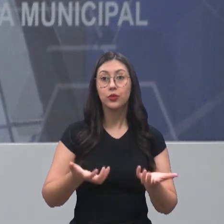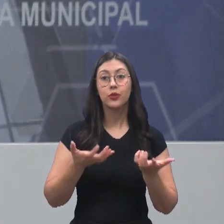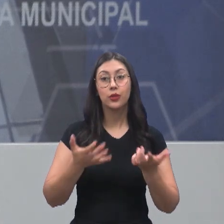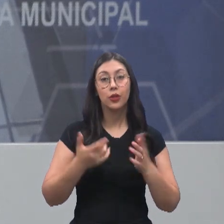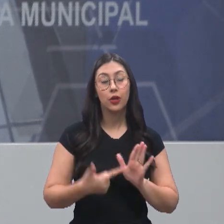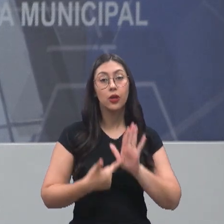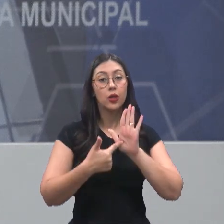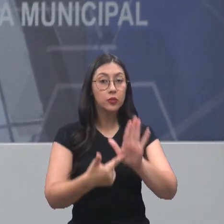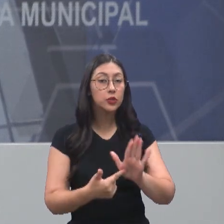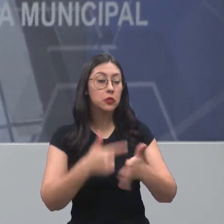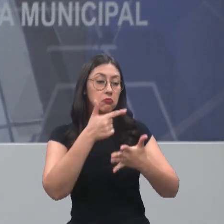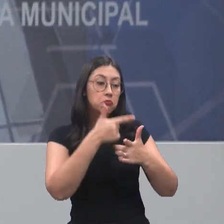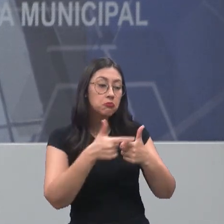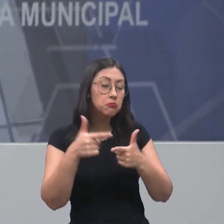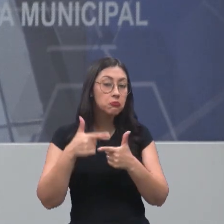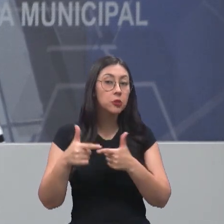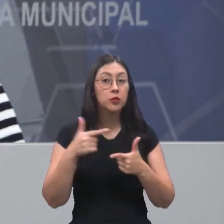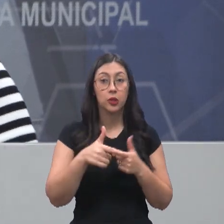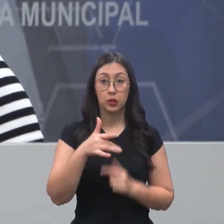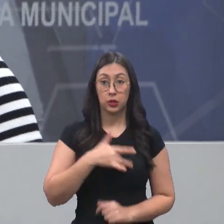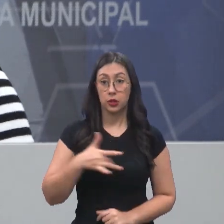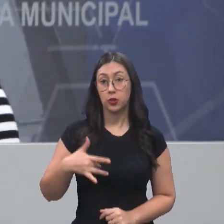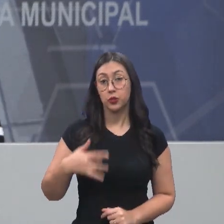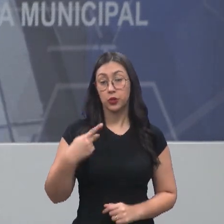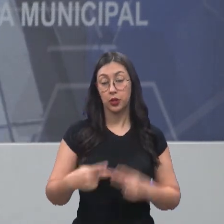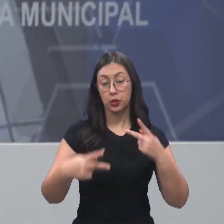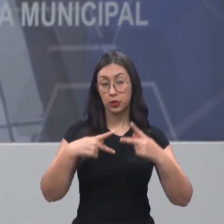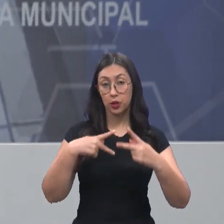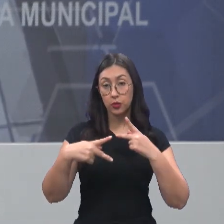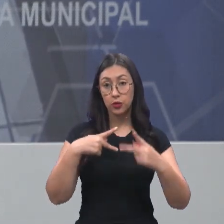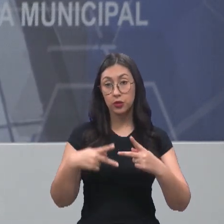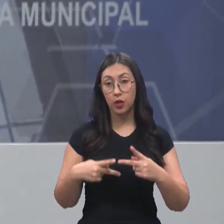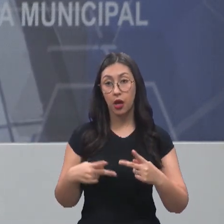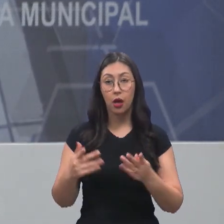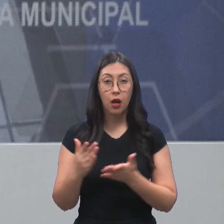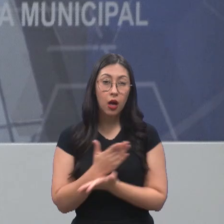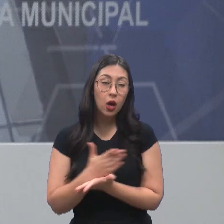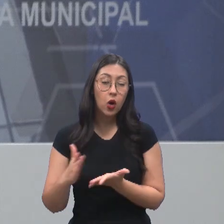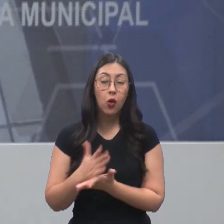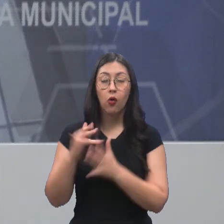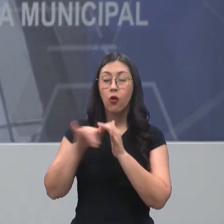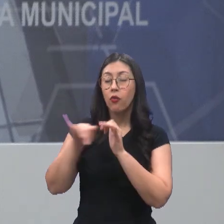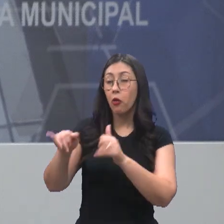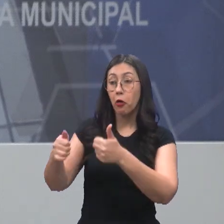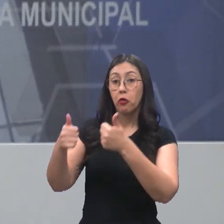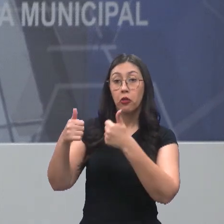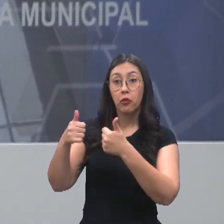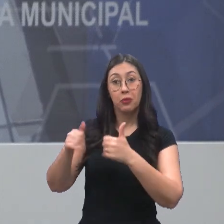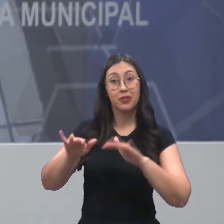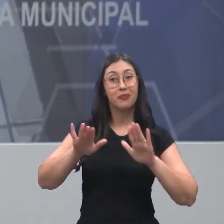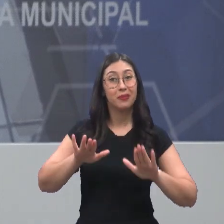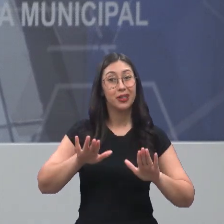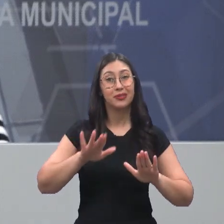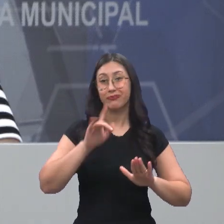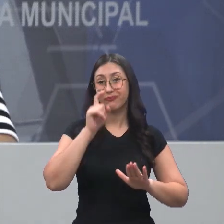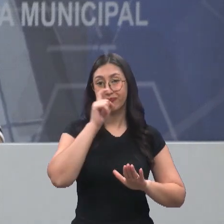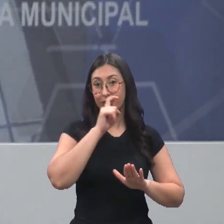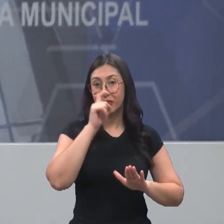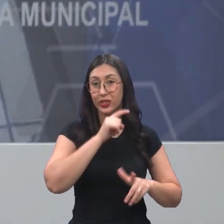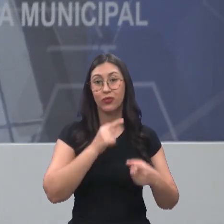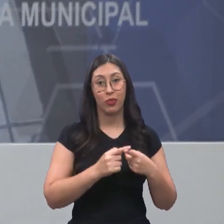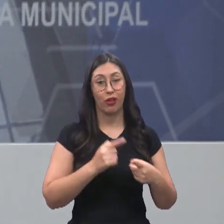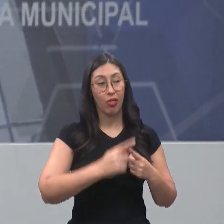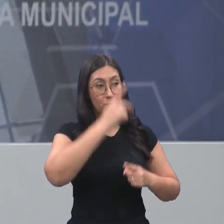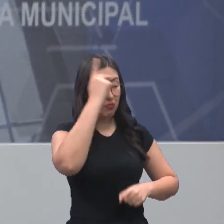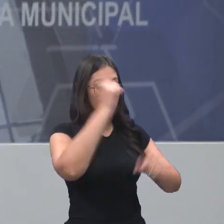questões da saúde aqui de São José. Né? Algumas pessoas falam que está bem, mas não é isso que a gente recebe no nosso